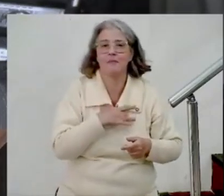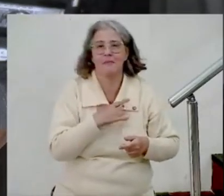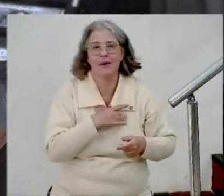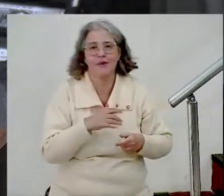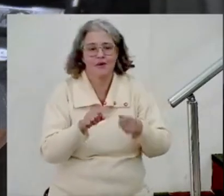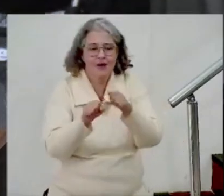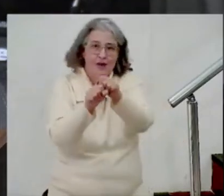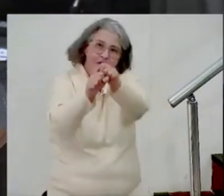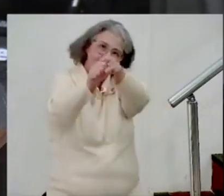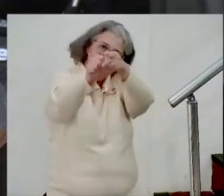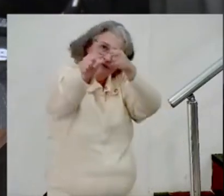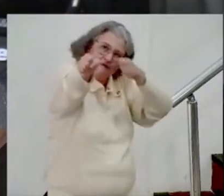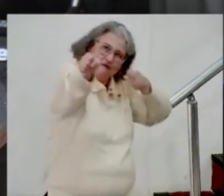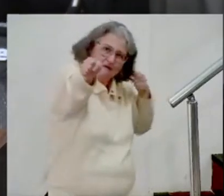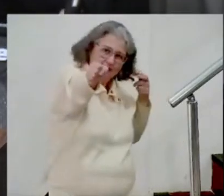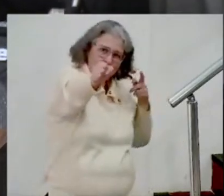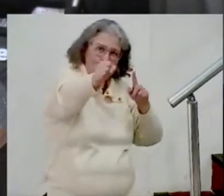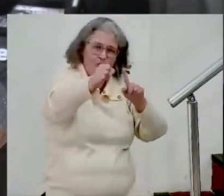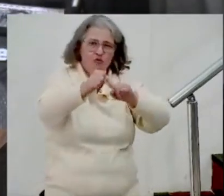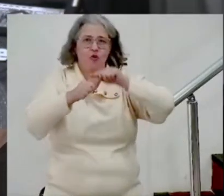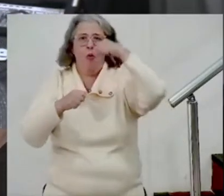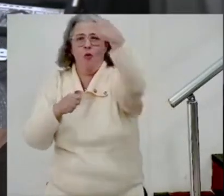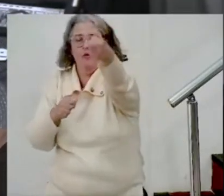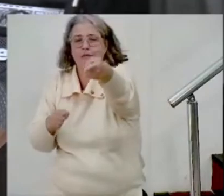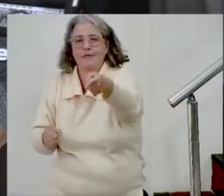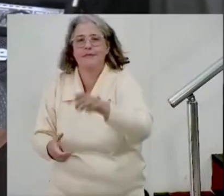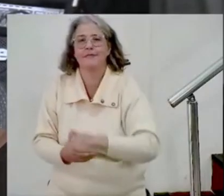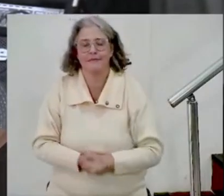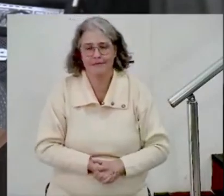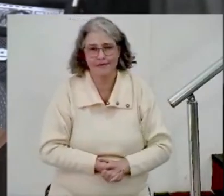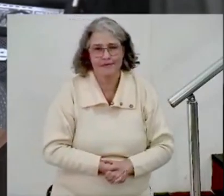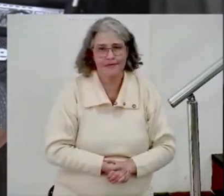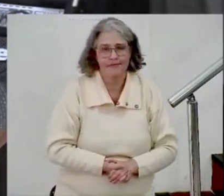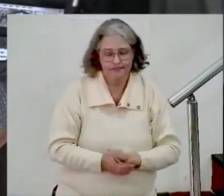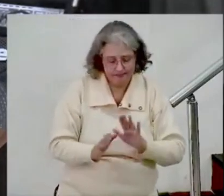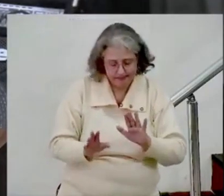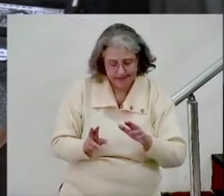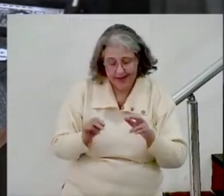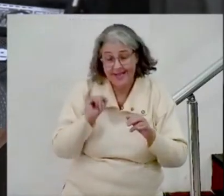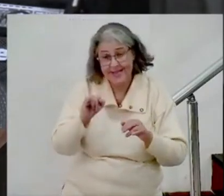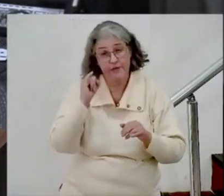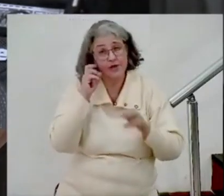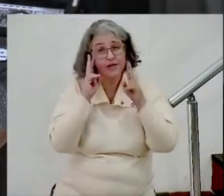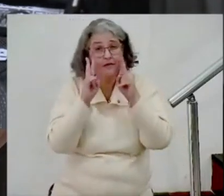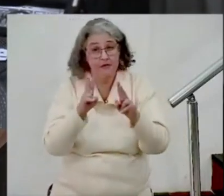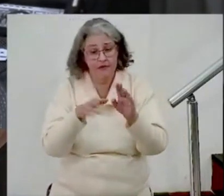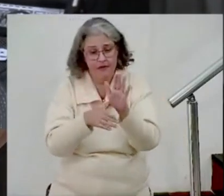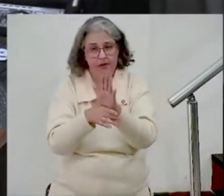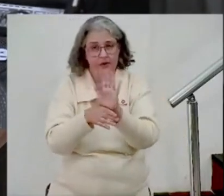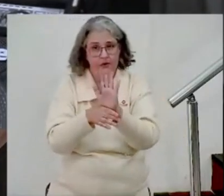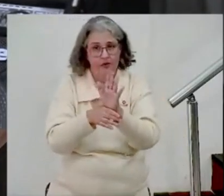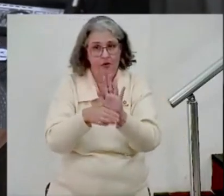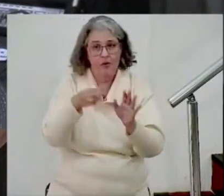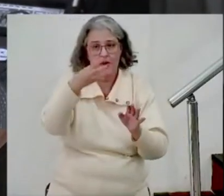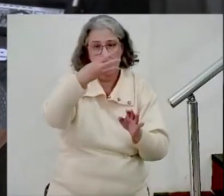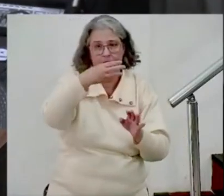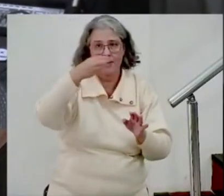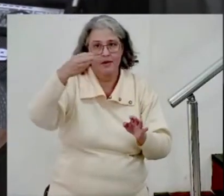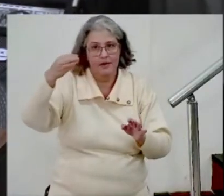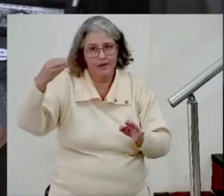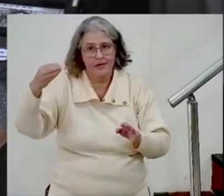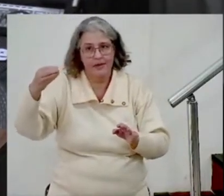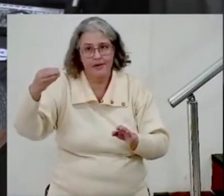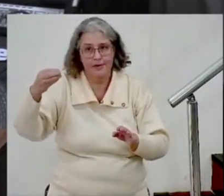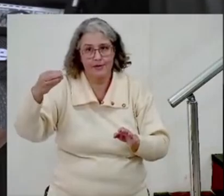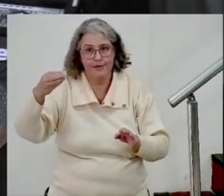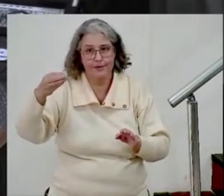dia. É flecha voando mesmo. Talvez você tenha assistido o filme 300, em que Leônidas está lutando contra Xerxes, lá no